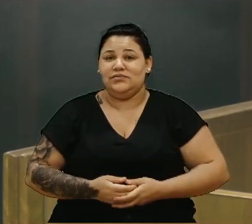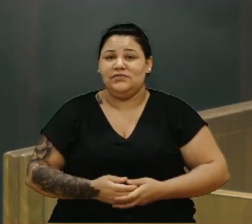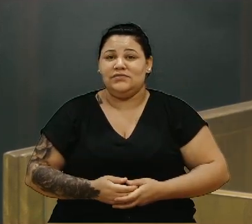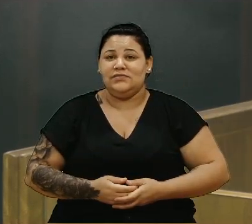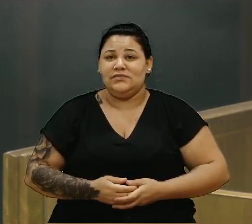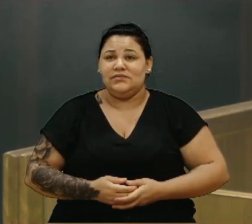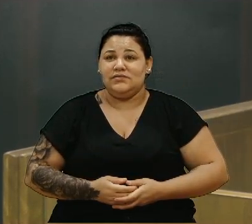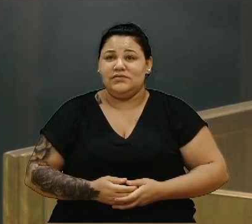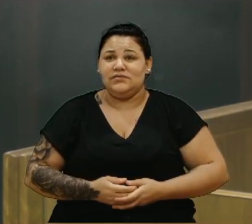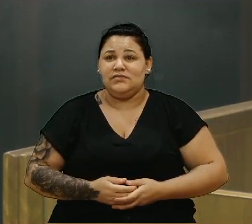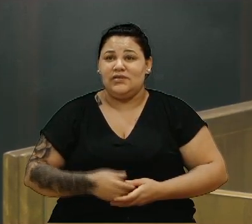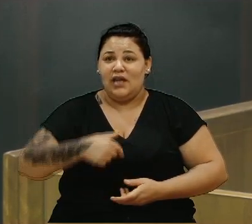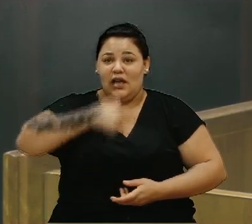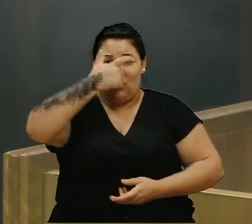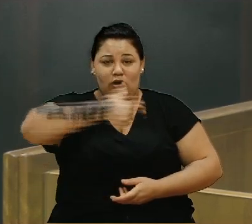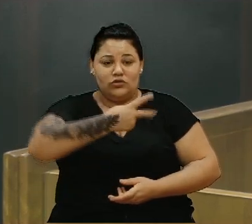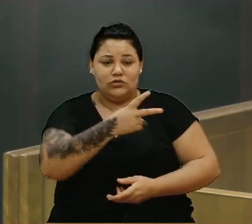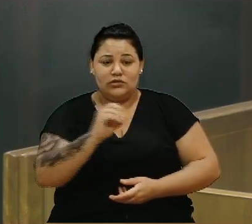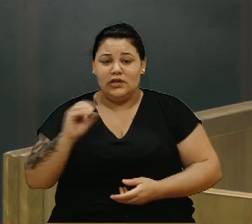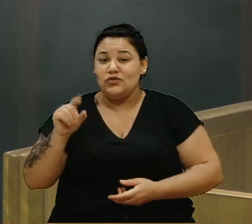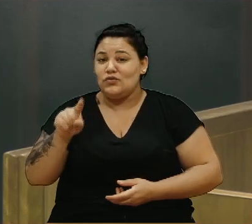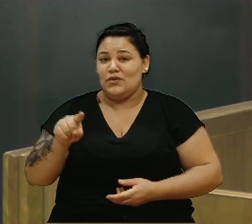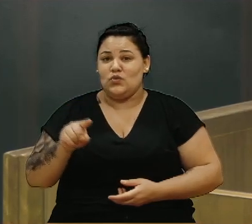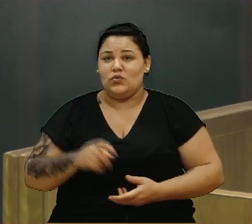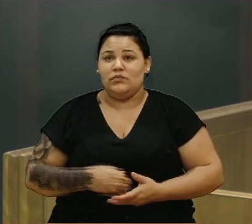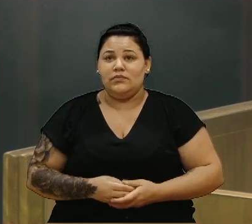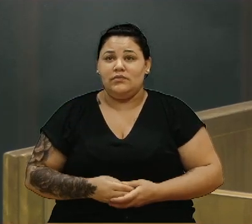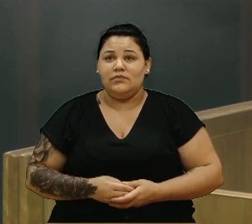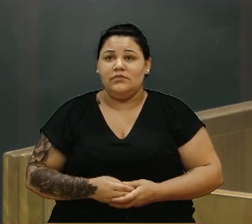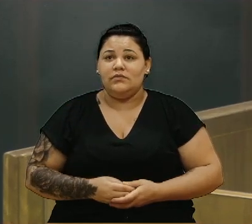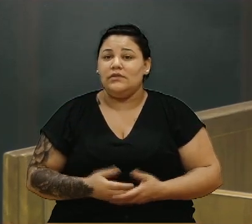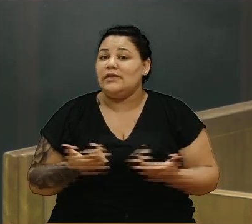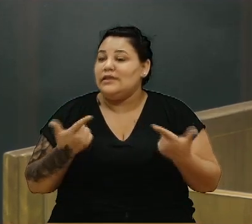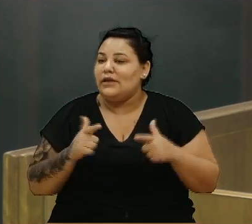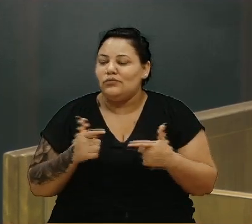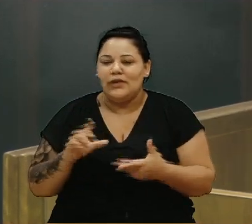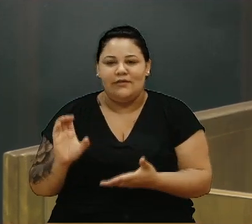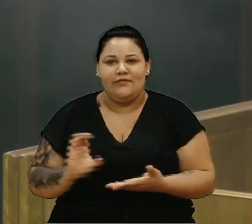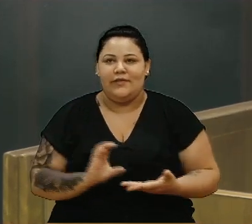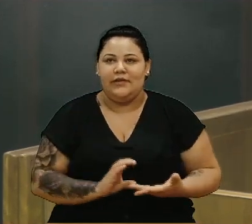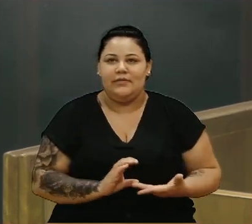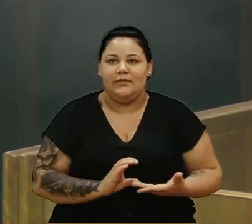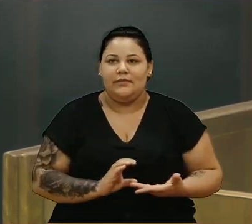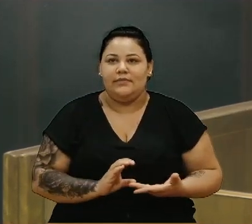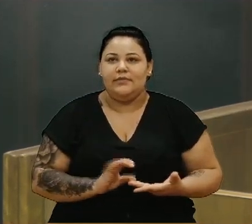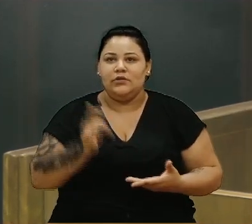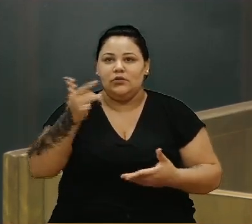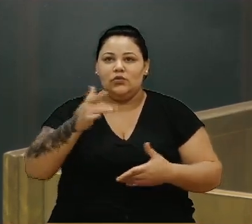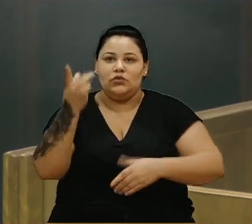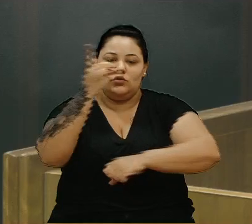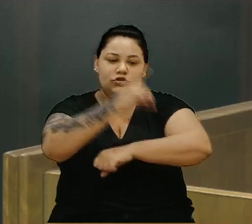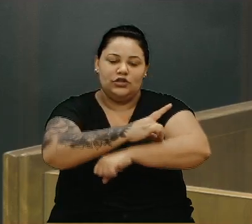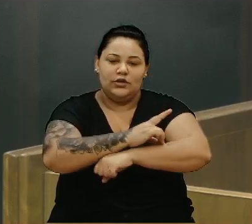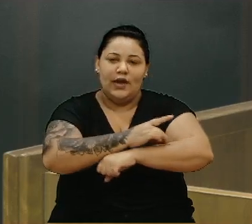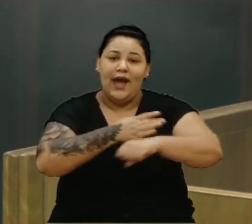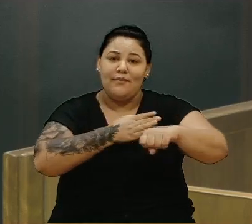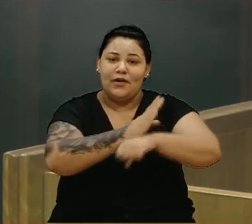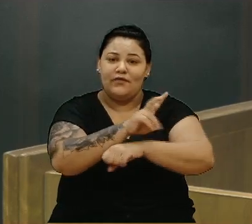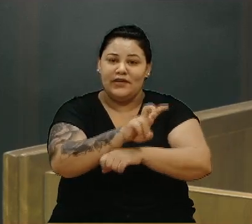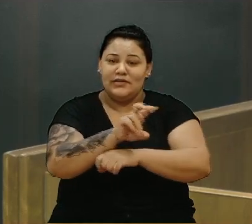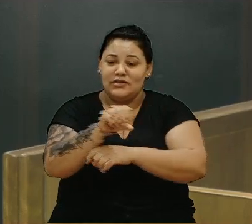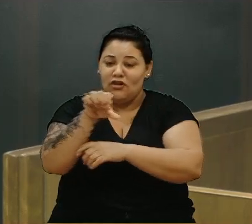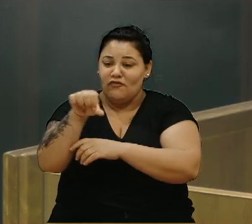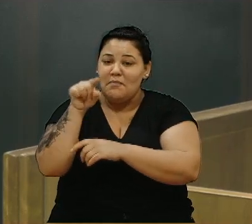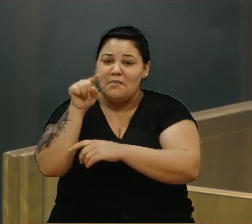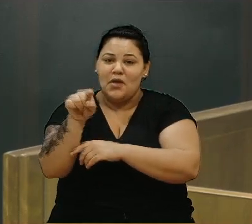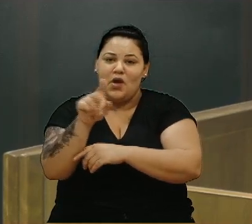acho que vai dar 200 mil. Aí eu olho para ela e falo assim, não tem recurso. E no outro dia aprova 509 mil